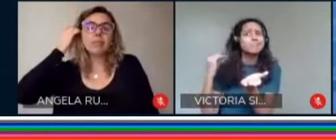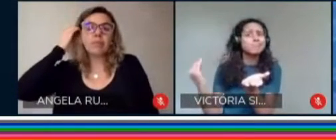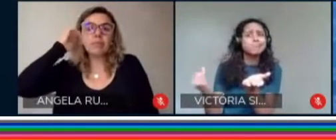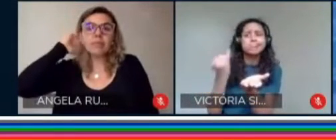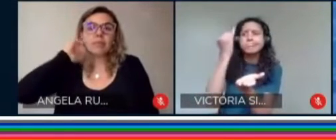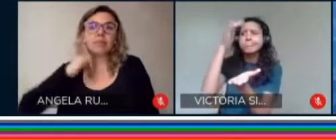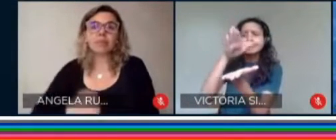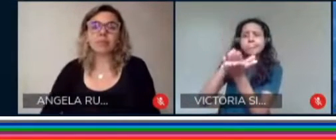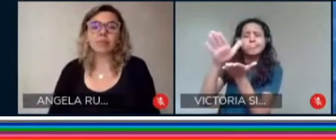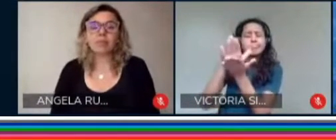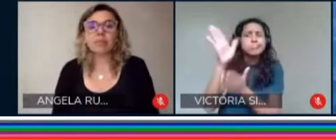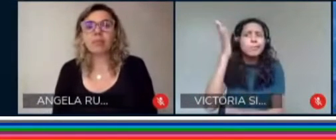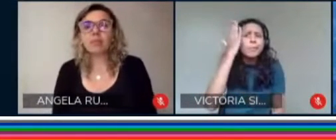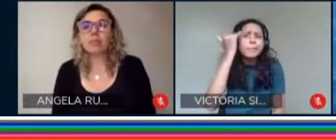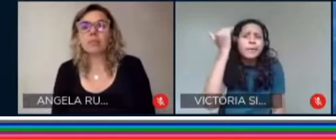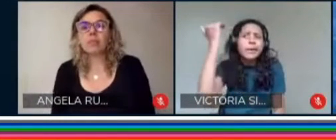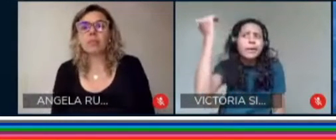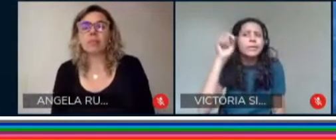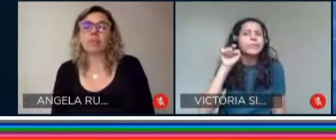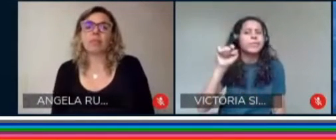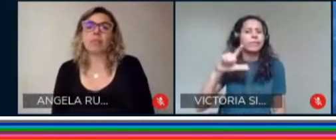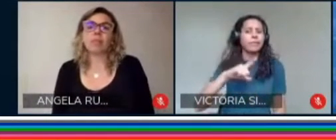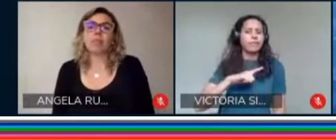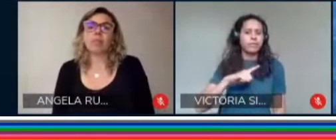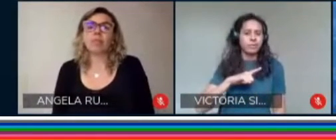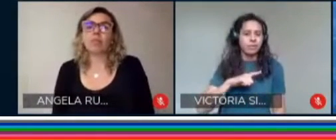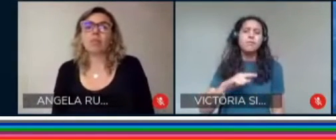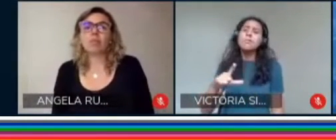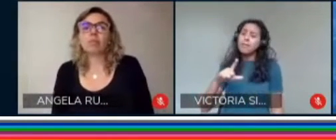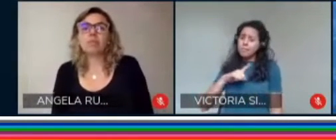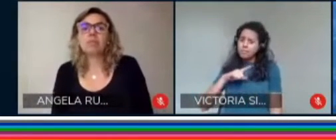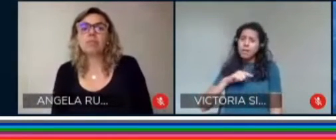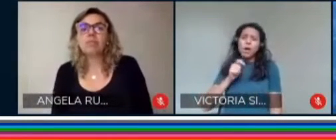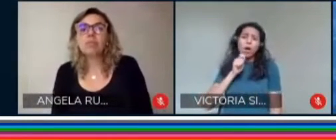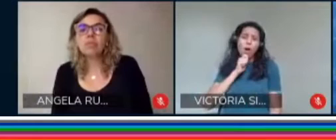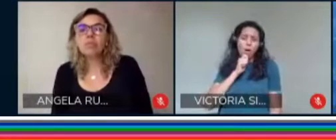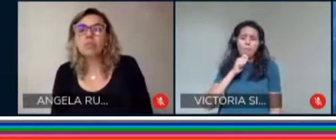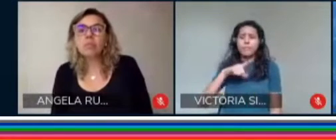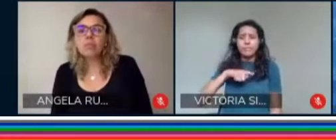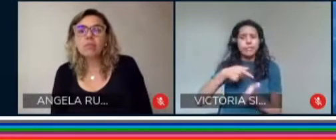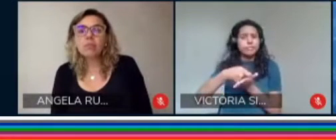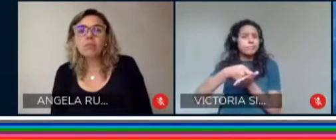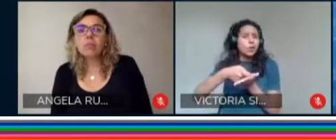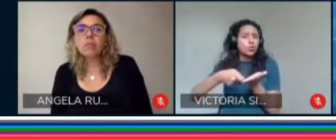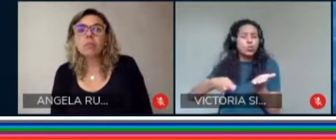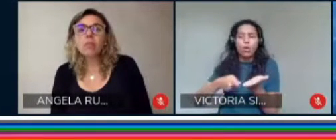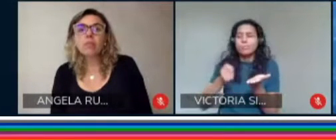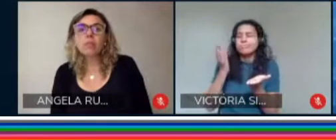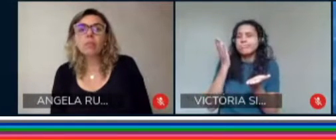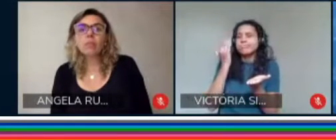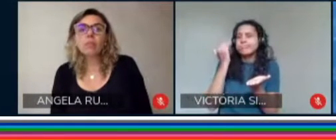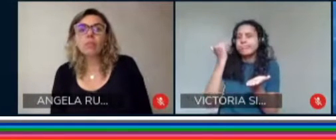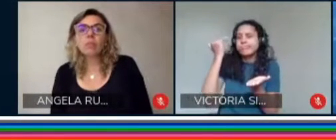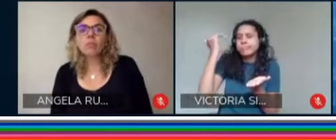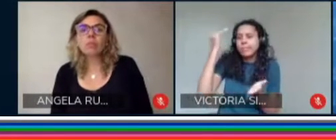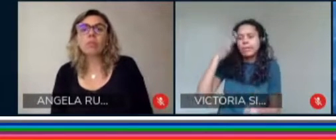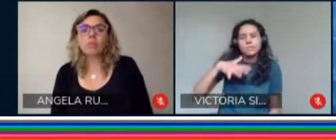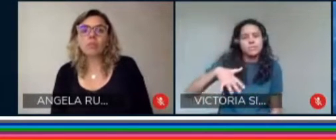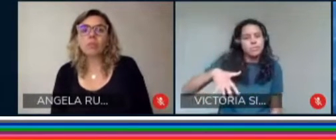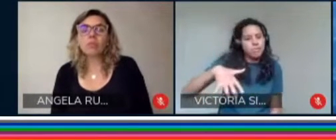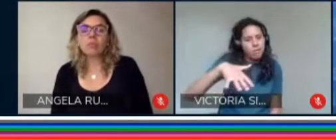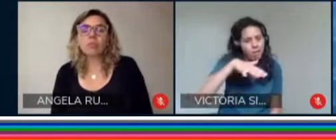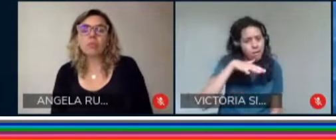área, existem os autores que estão despontando, e a gente precisa se aproximar deles para saber, para que a nossa